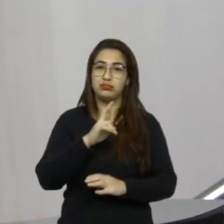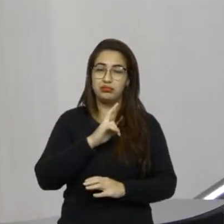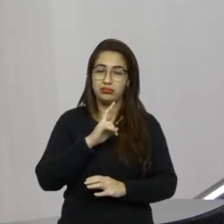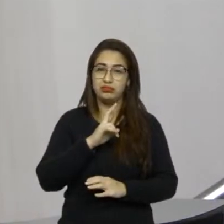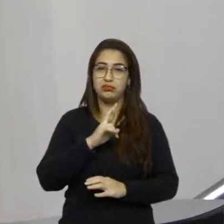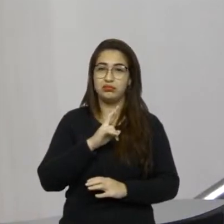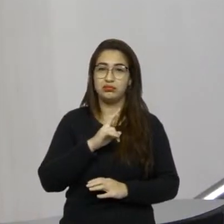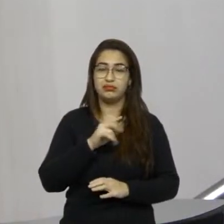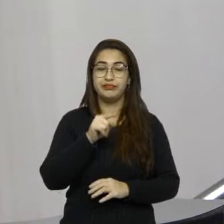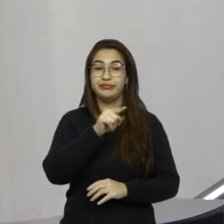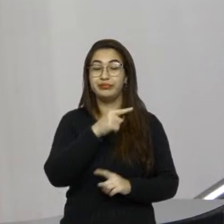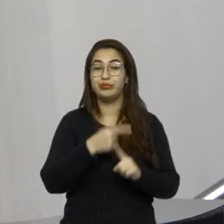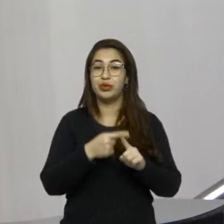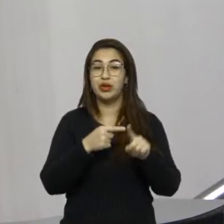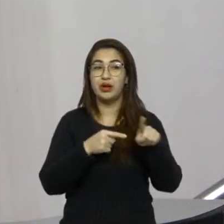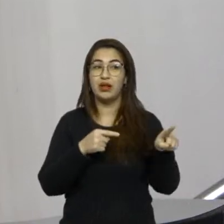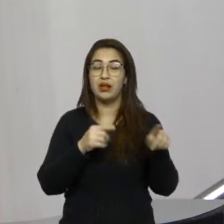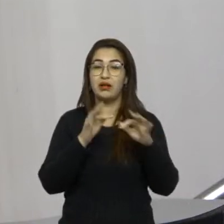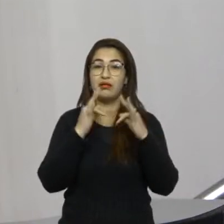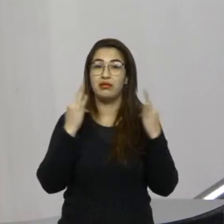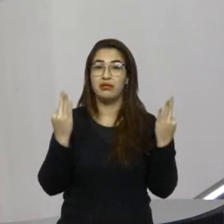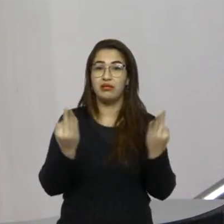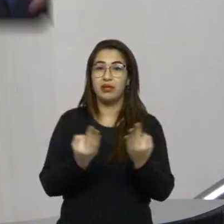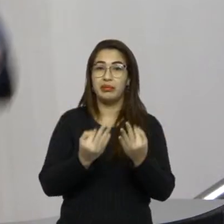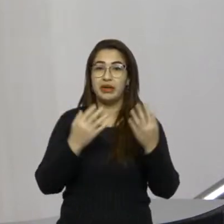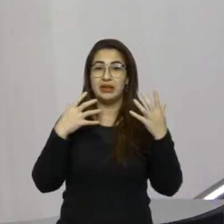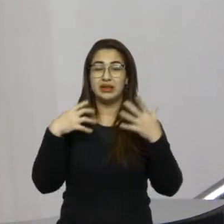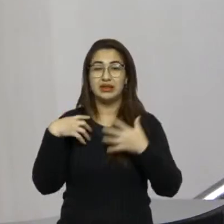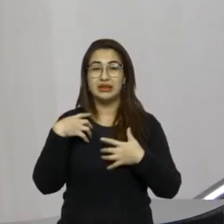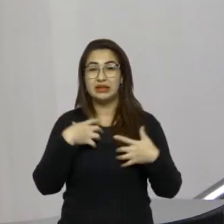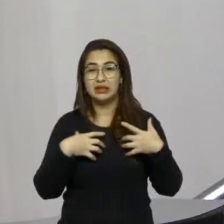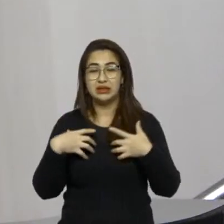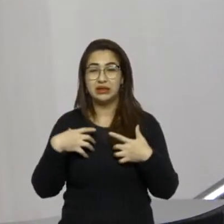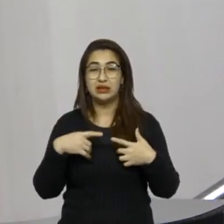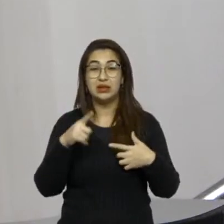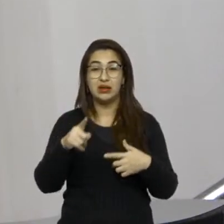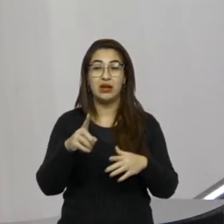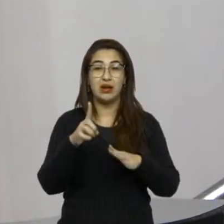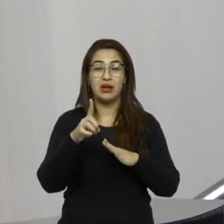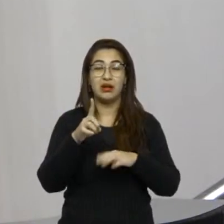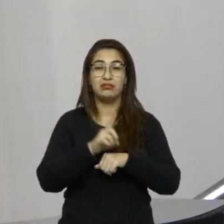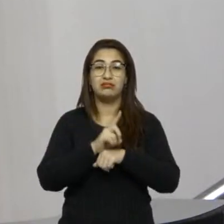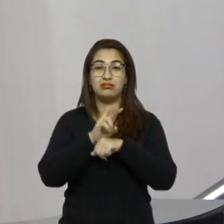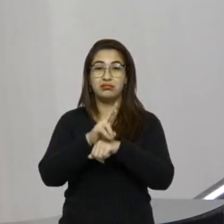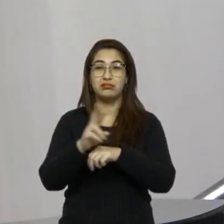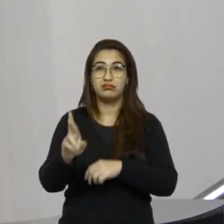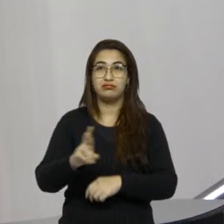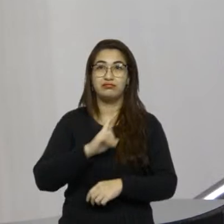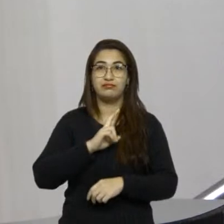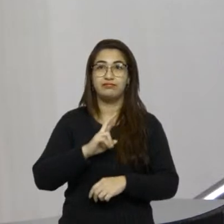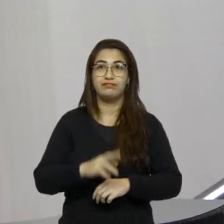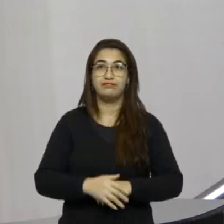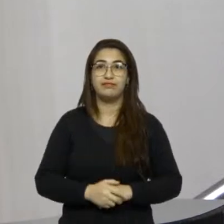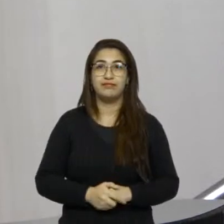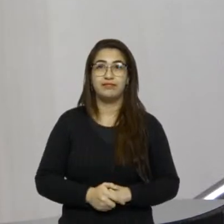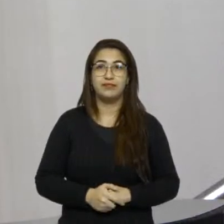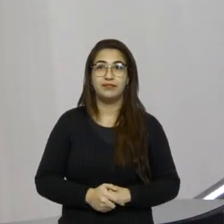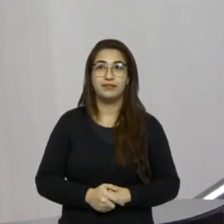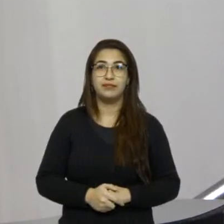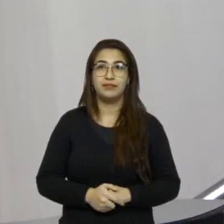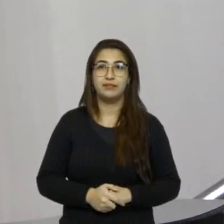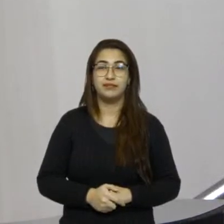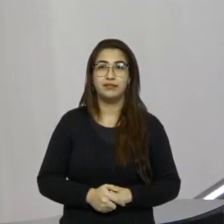cuja família estava em total desespero, olha o que a diretora do hospital respondeu. Bom